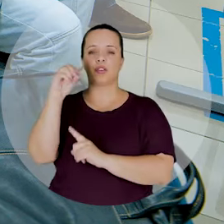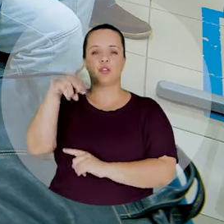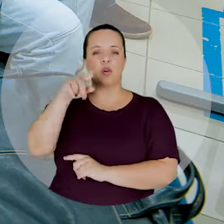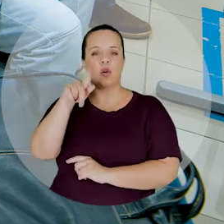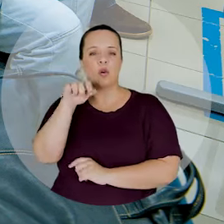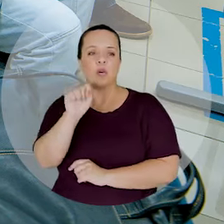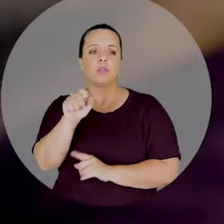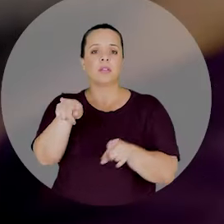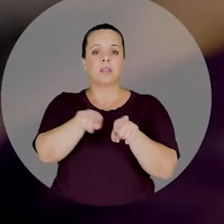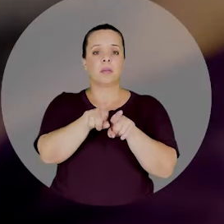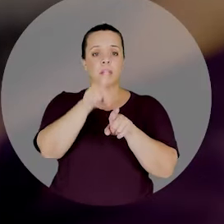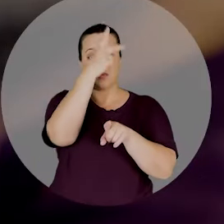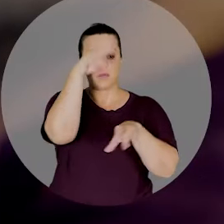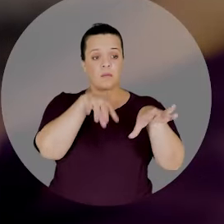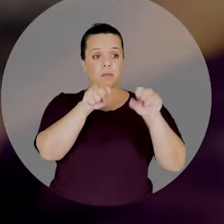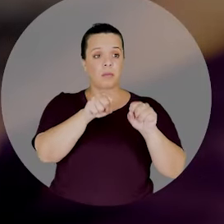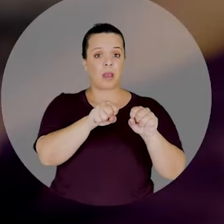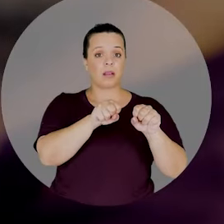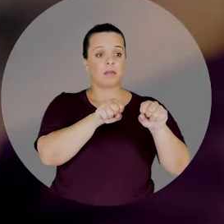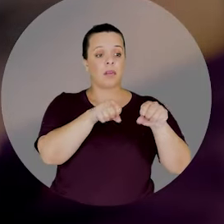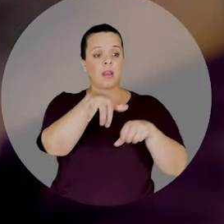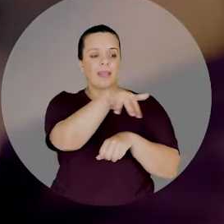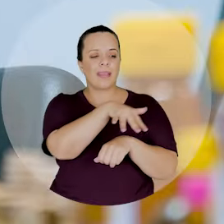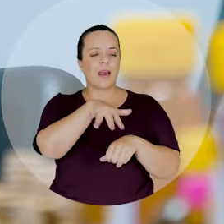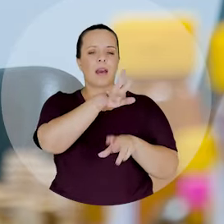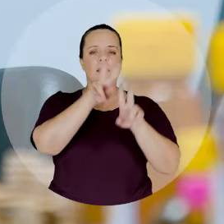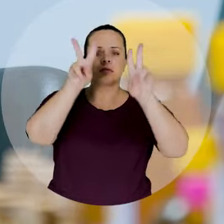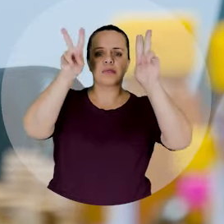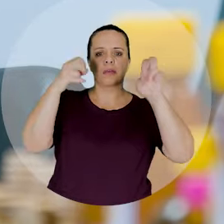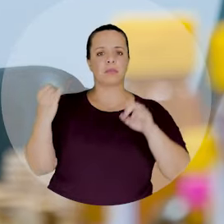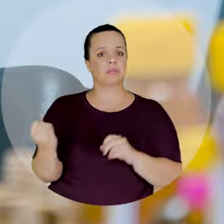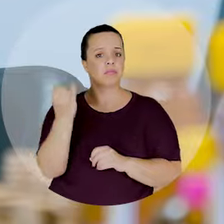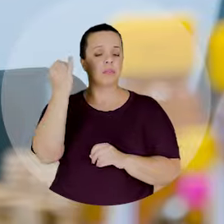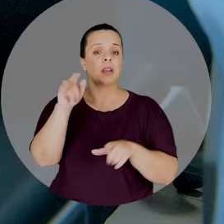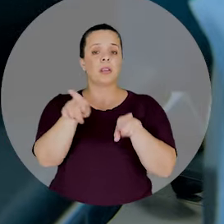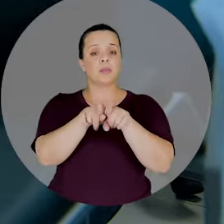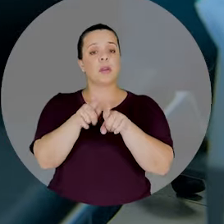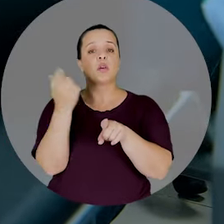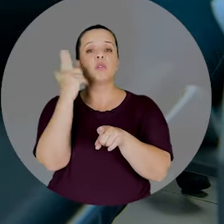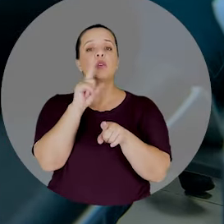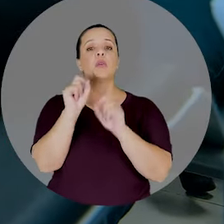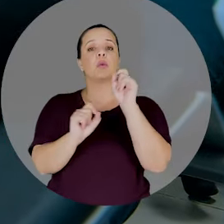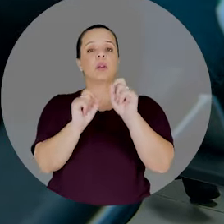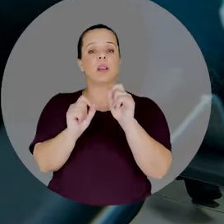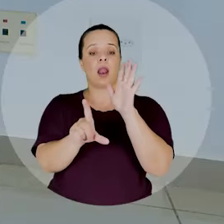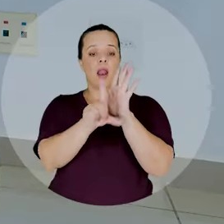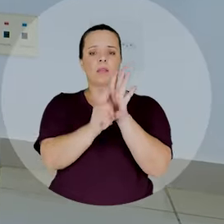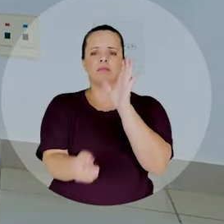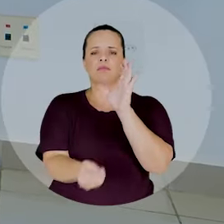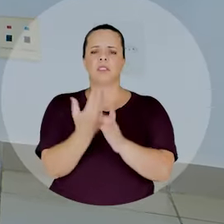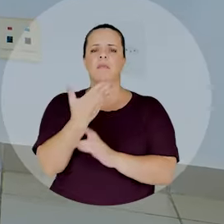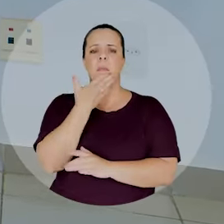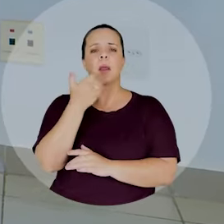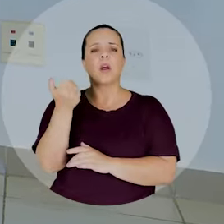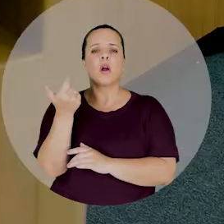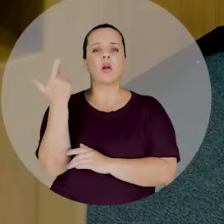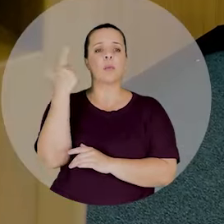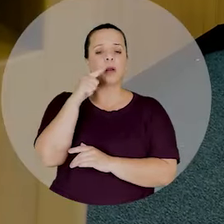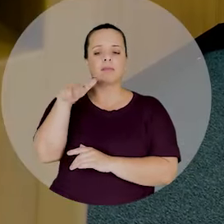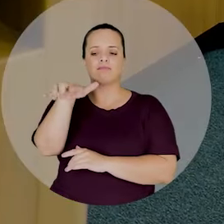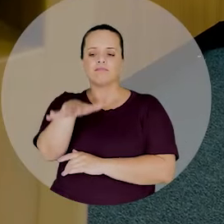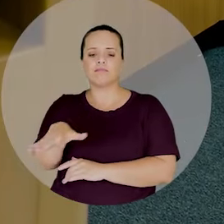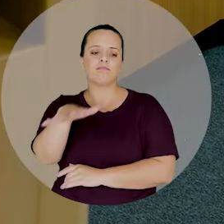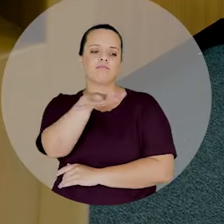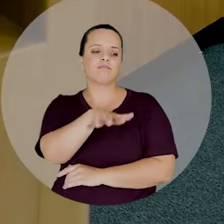ONGs e especialistas para discutirem temas relevantes e com isso criar leis melhores e que atendam às necessidades